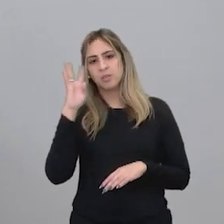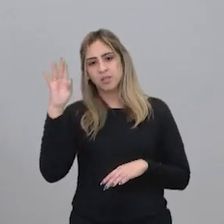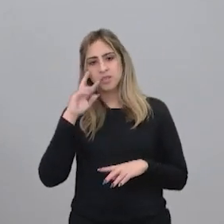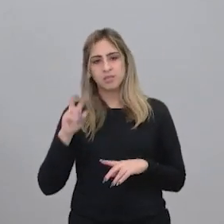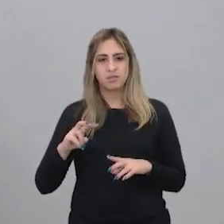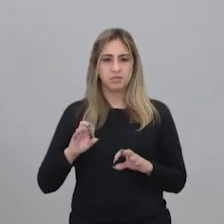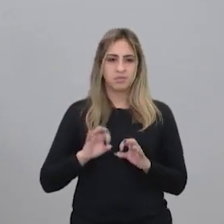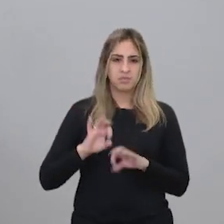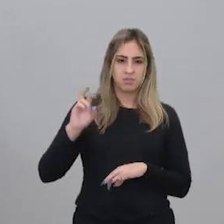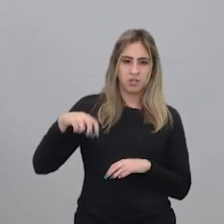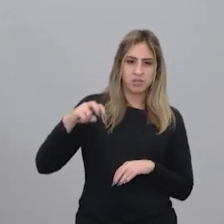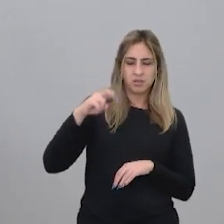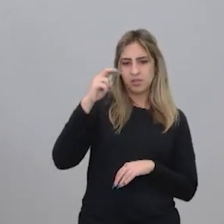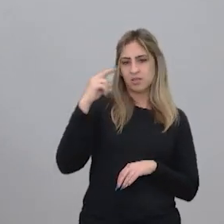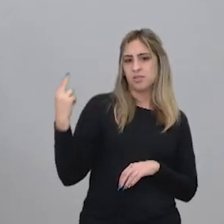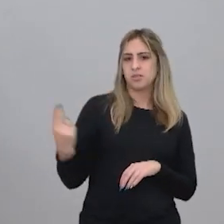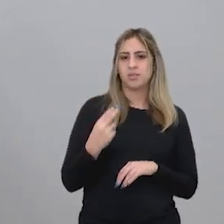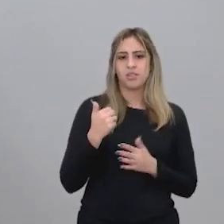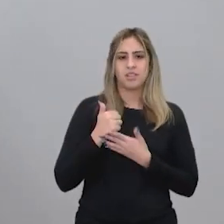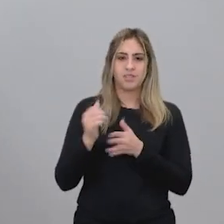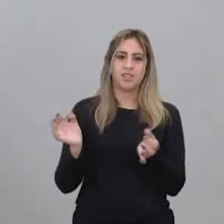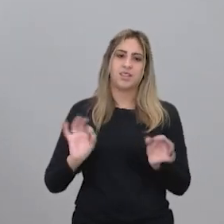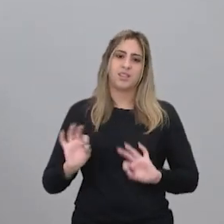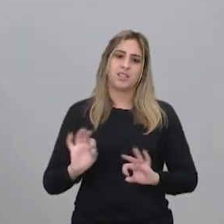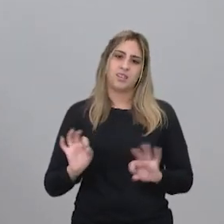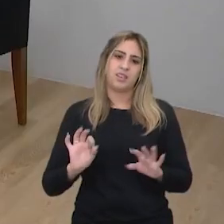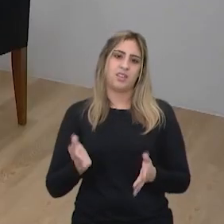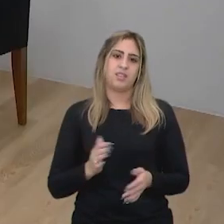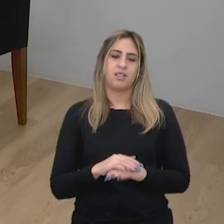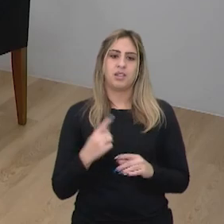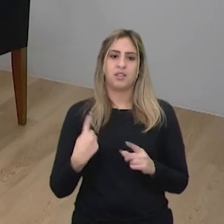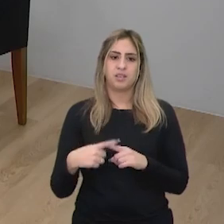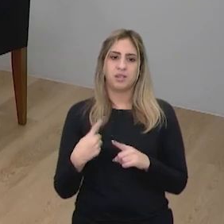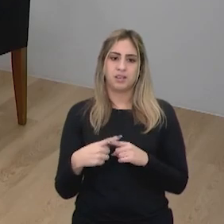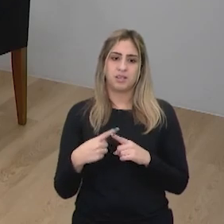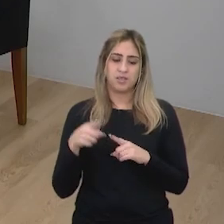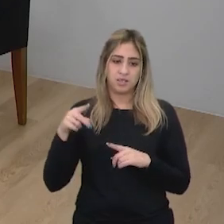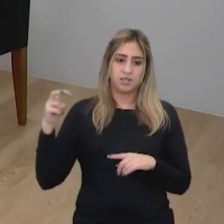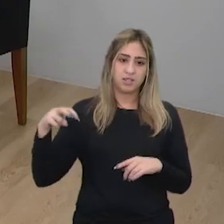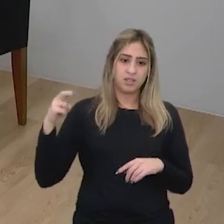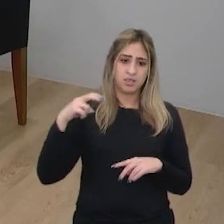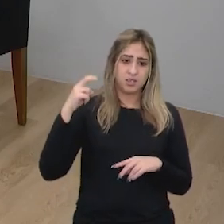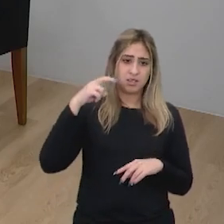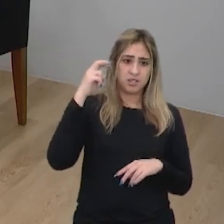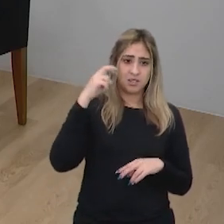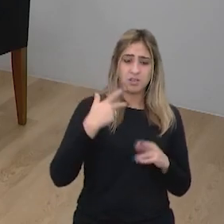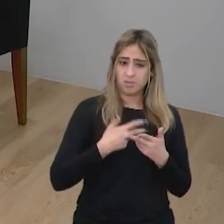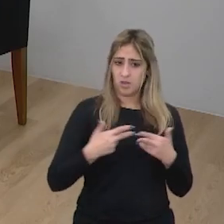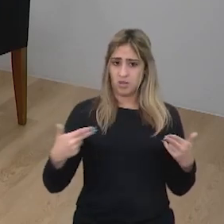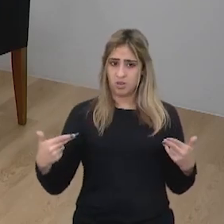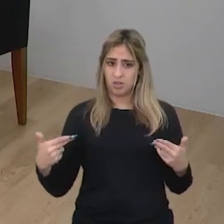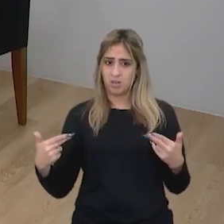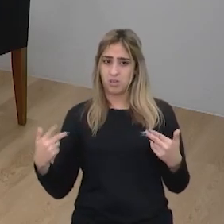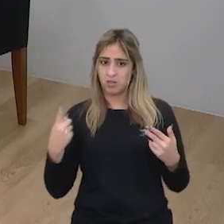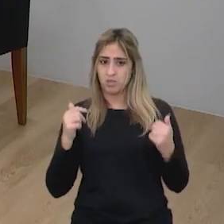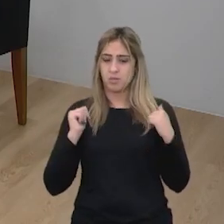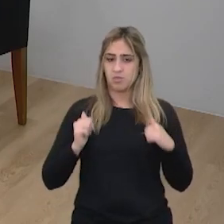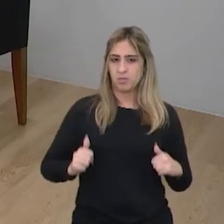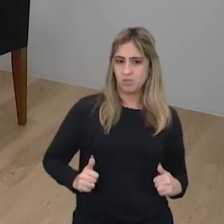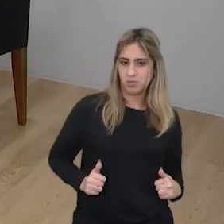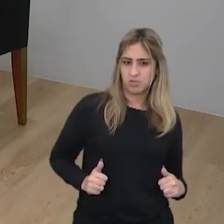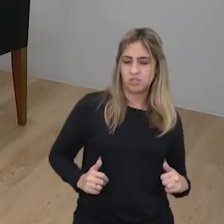montanha assim, você não pode levar quase nada. Porque quando você caminha numa montanha é uma coisa, né? Você tá com uma